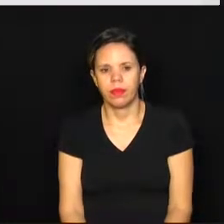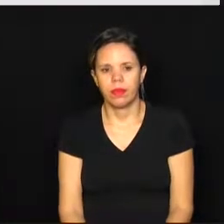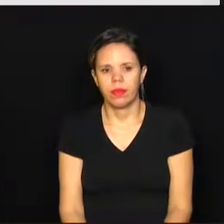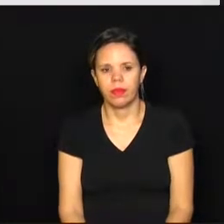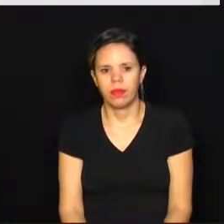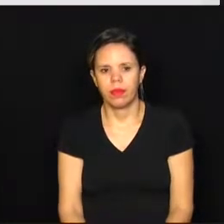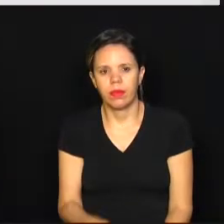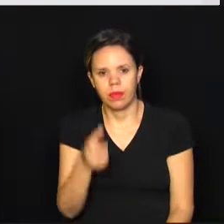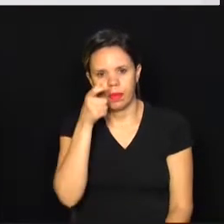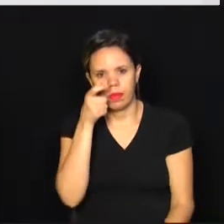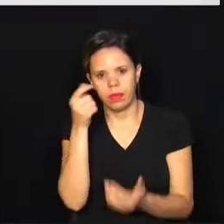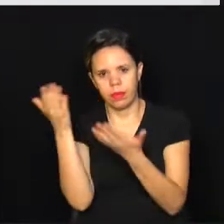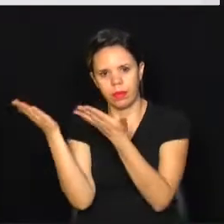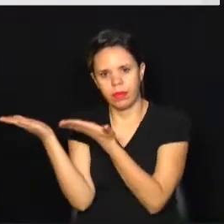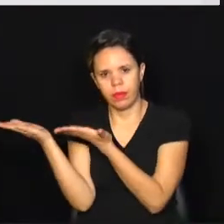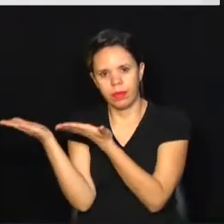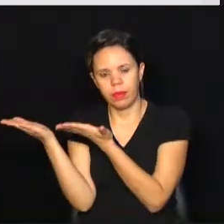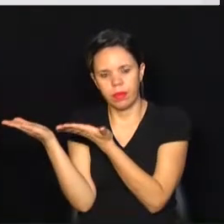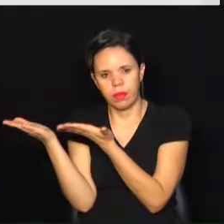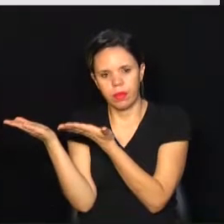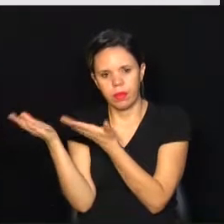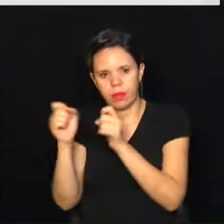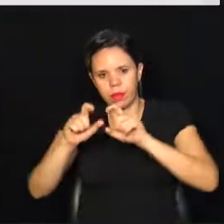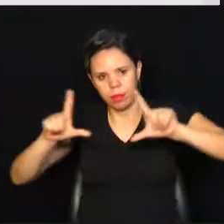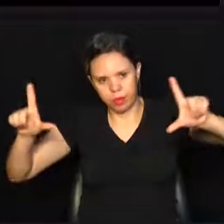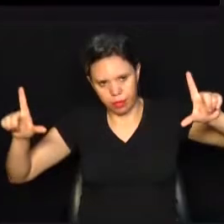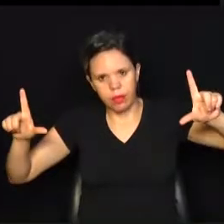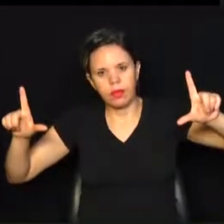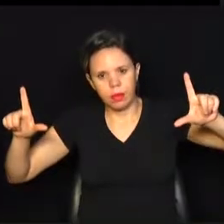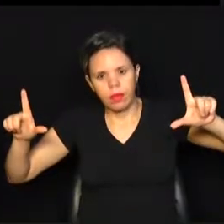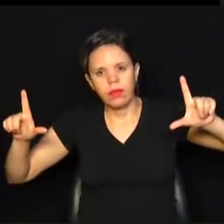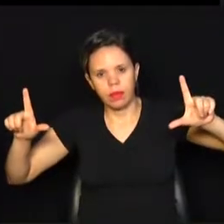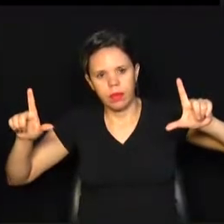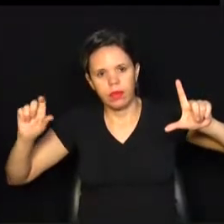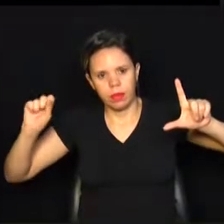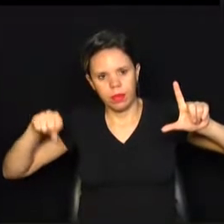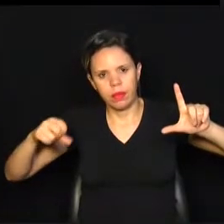Vocês estão vendo a tela compartilhada?